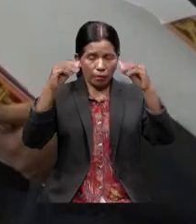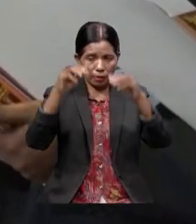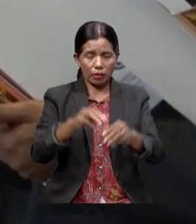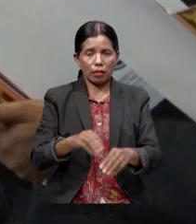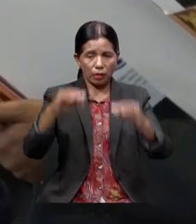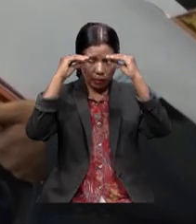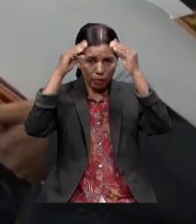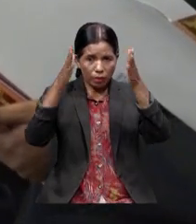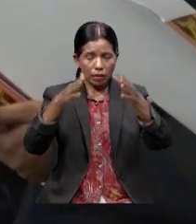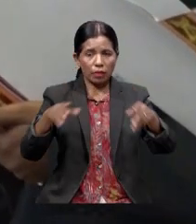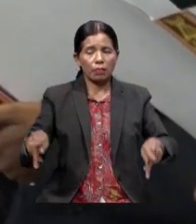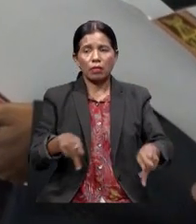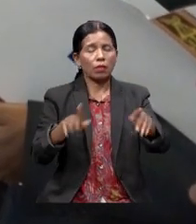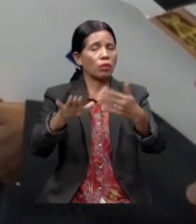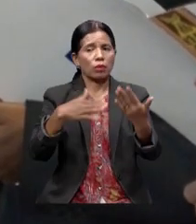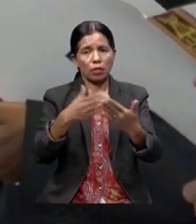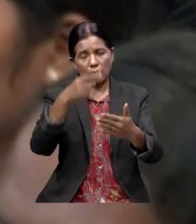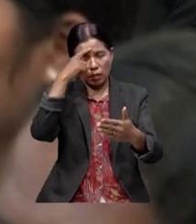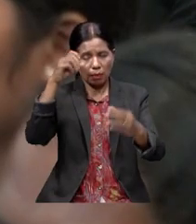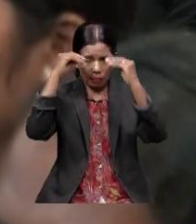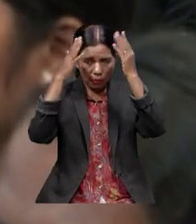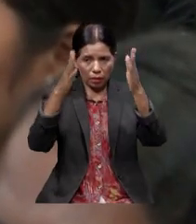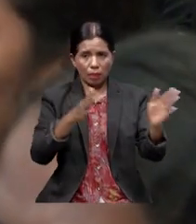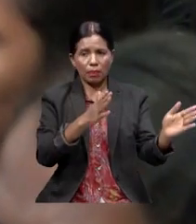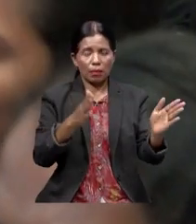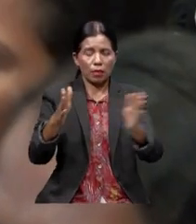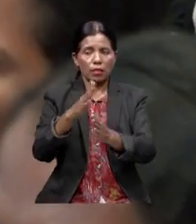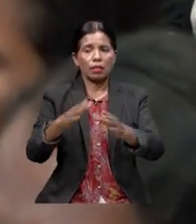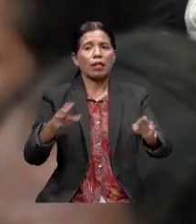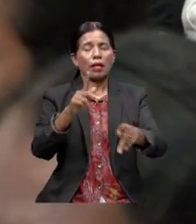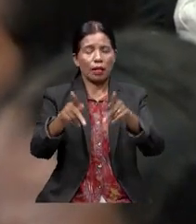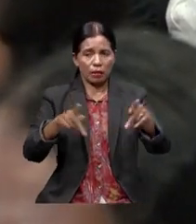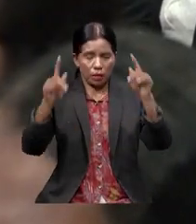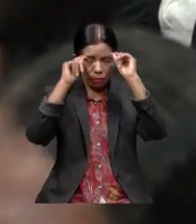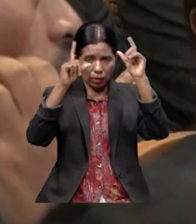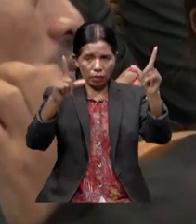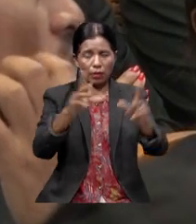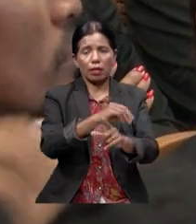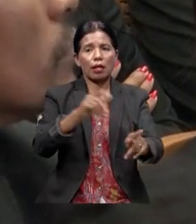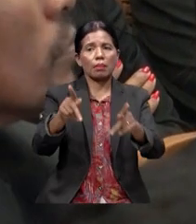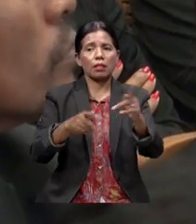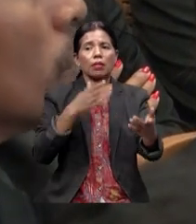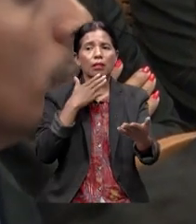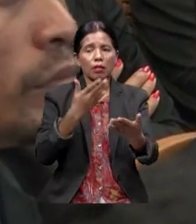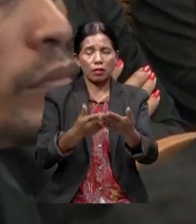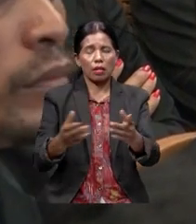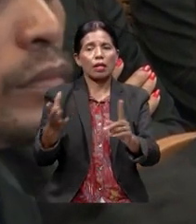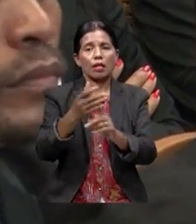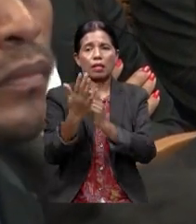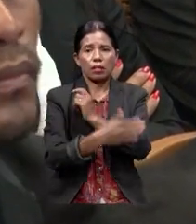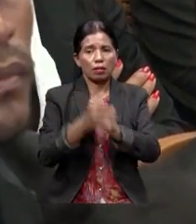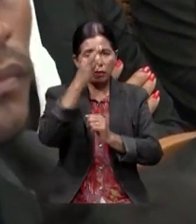Sira Seluk e a Ministério Hotu, tama professor Sira mak prepara recurso timoranian no cidadão Sira nebe mak diat ho di kair nasau, né? Ba